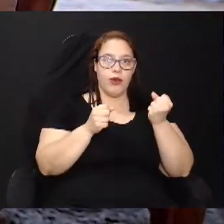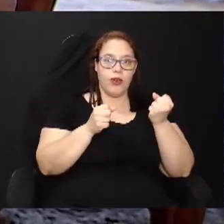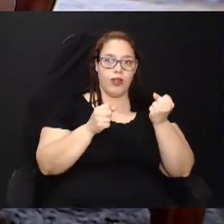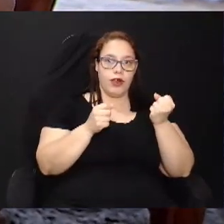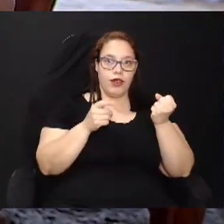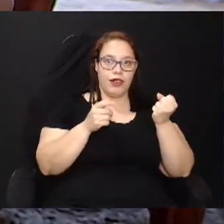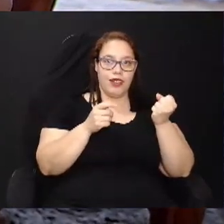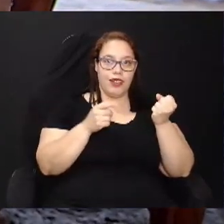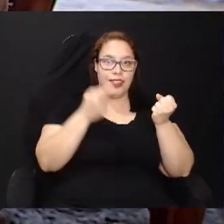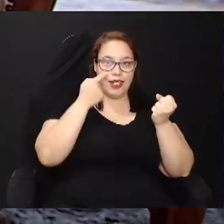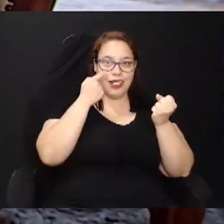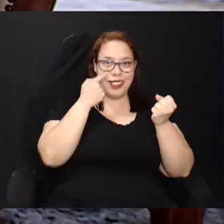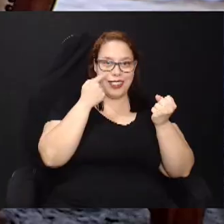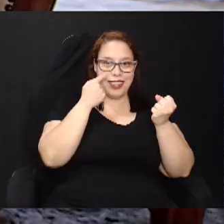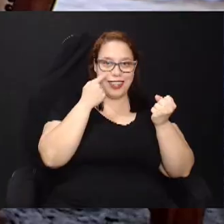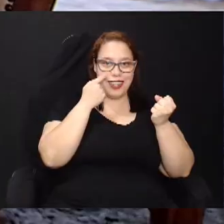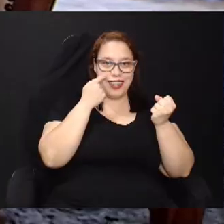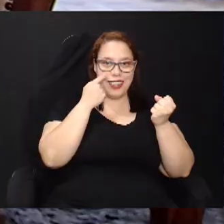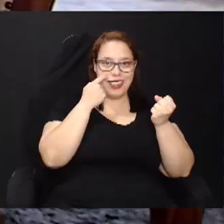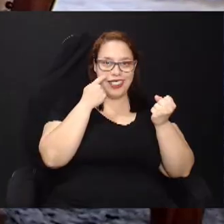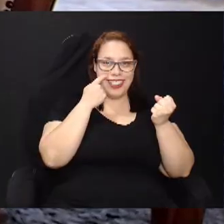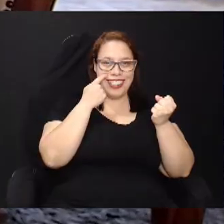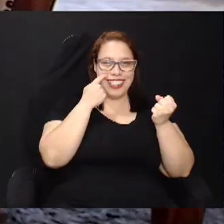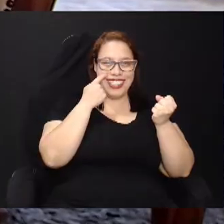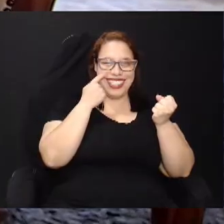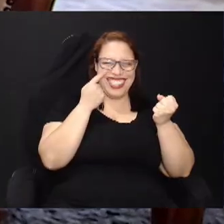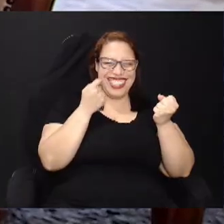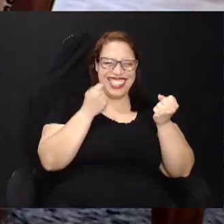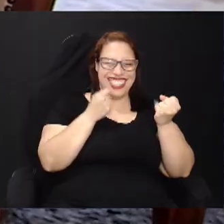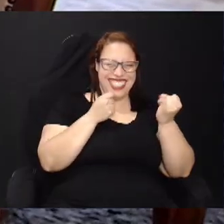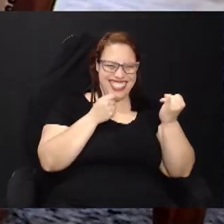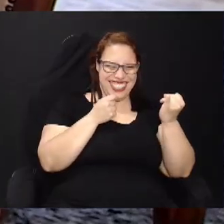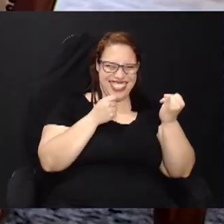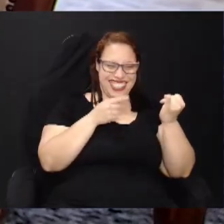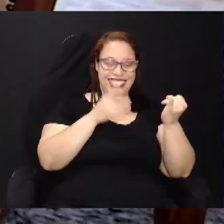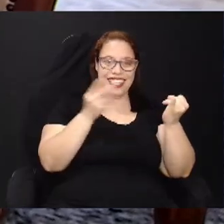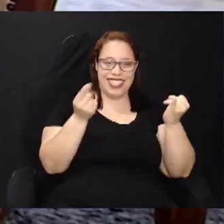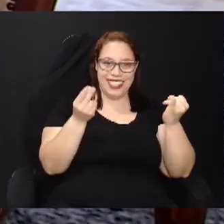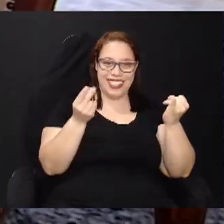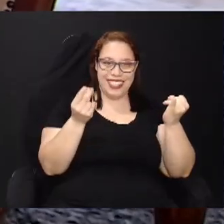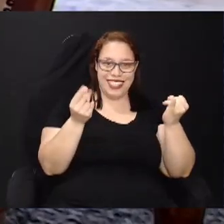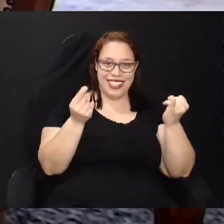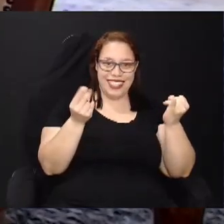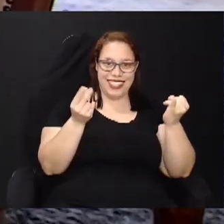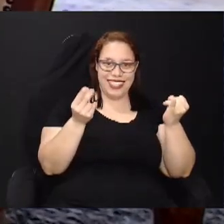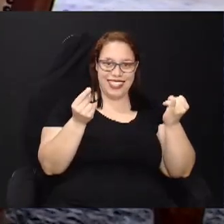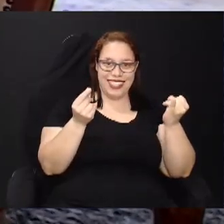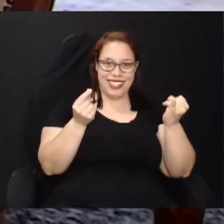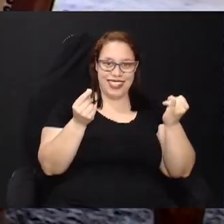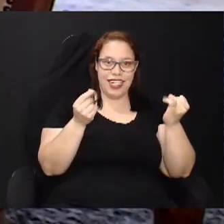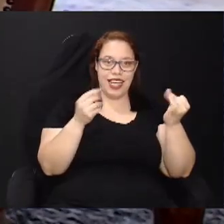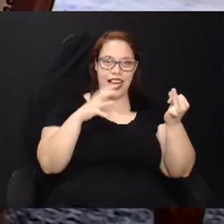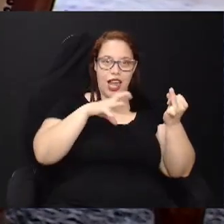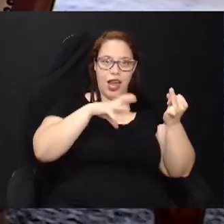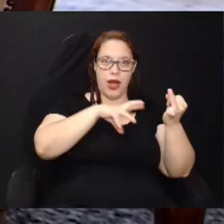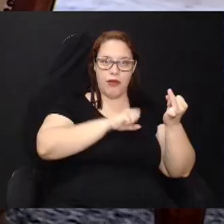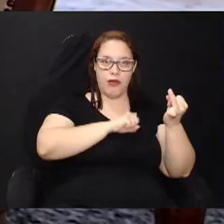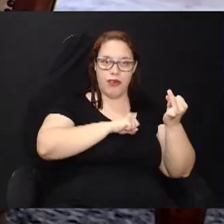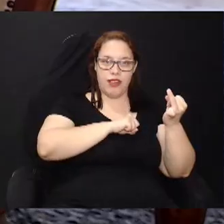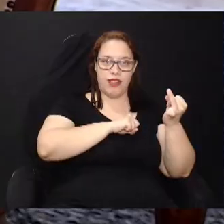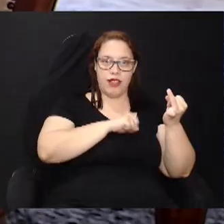essa mão também, né? Então a pessoa tem dinheiro, amor, mas não